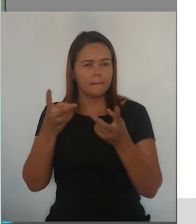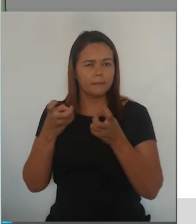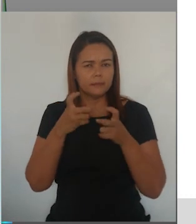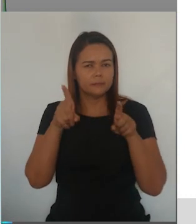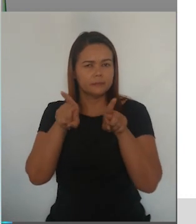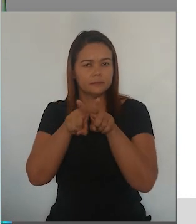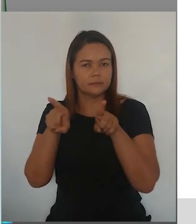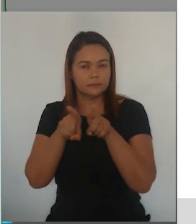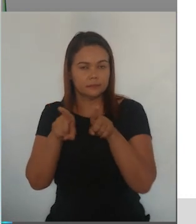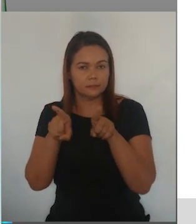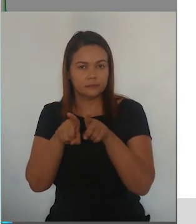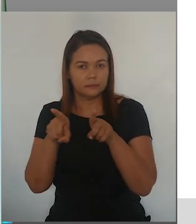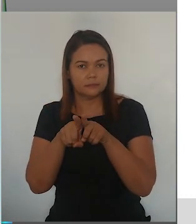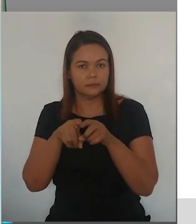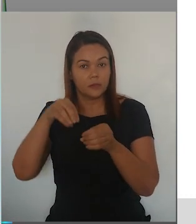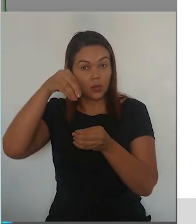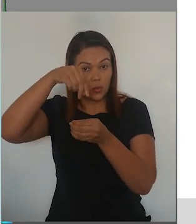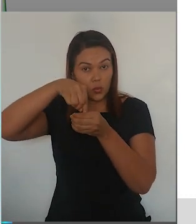A.